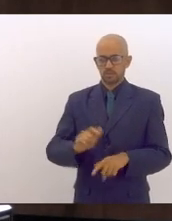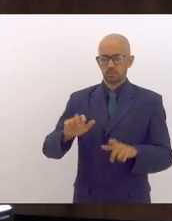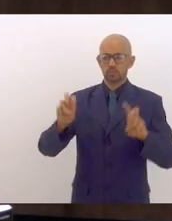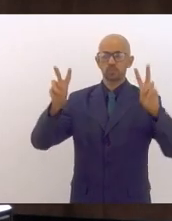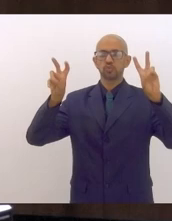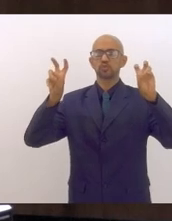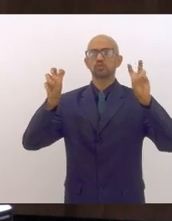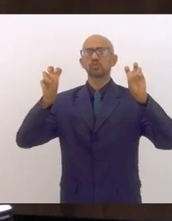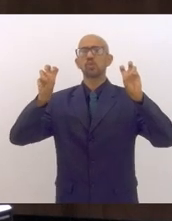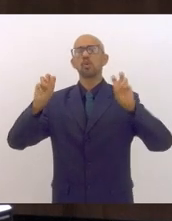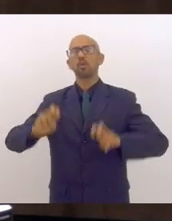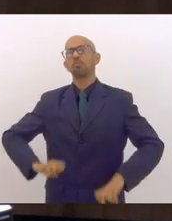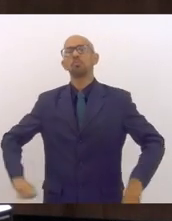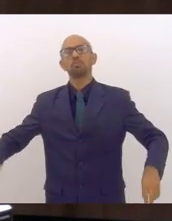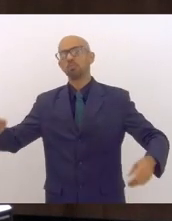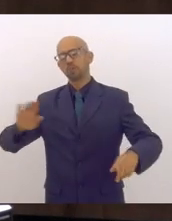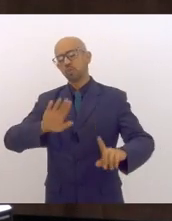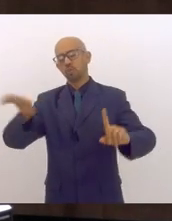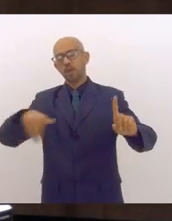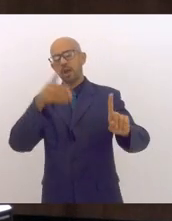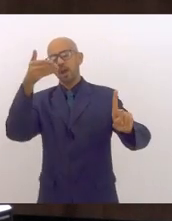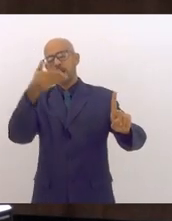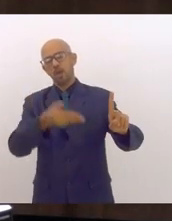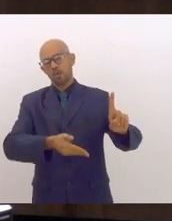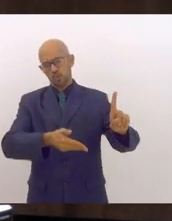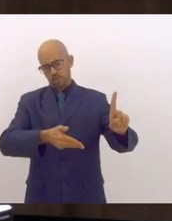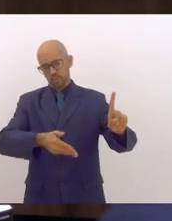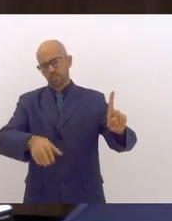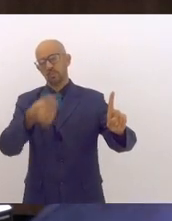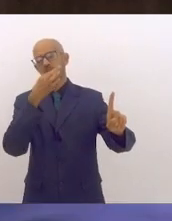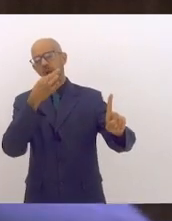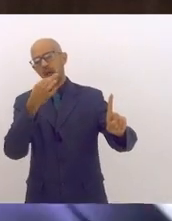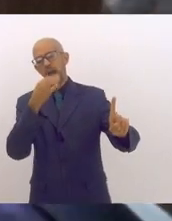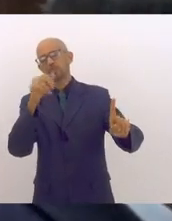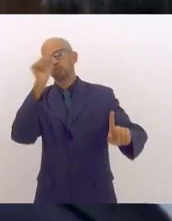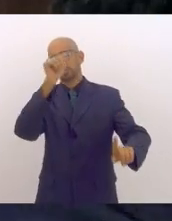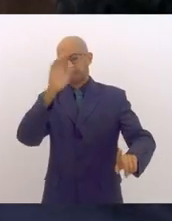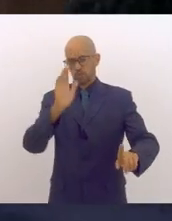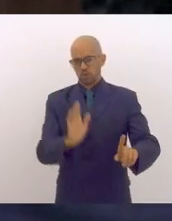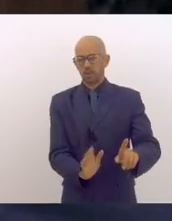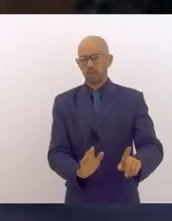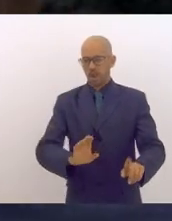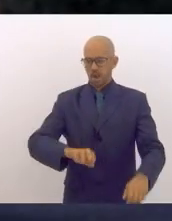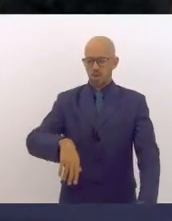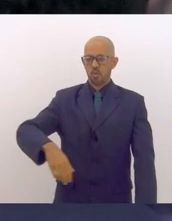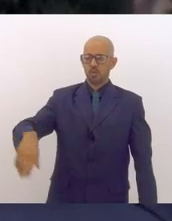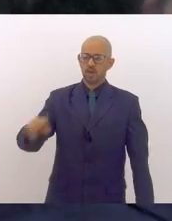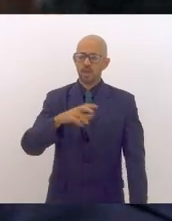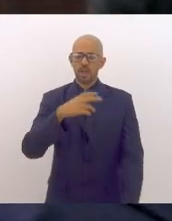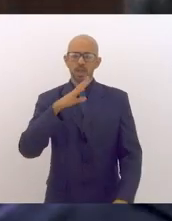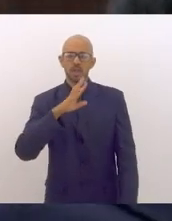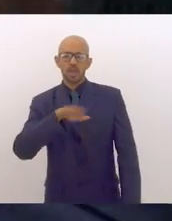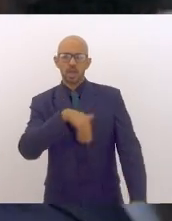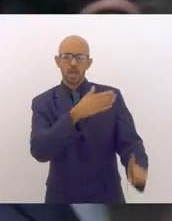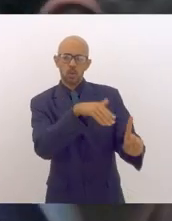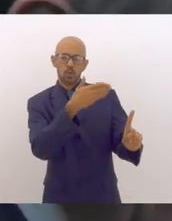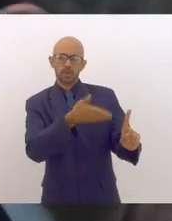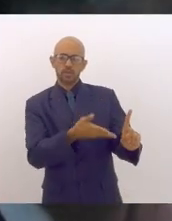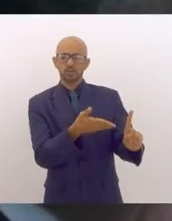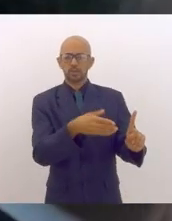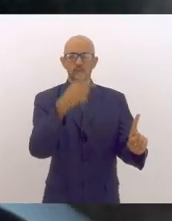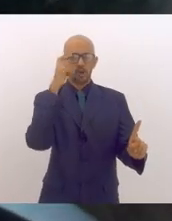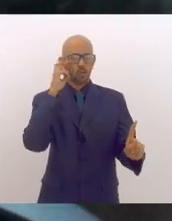relacionado ao tombamento da Rádio Nacional como patrimônio histórico e cultural e material do Estado do Rio de